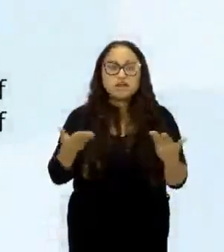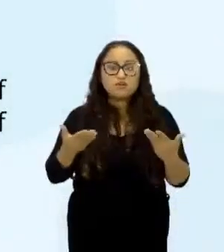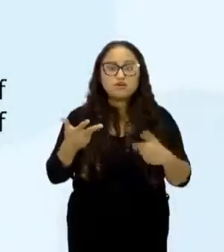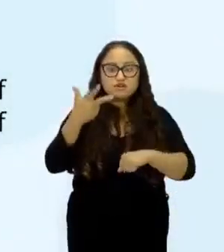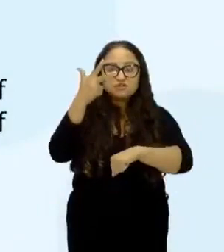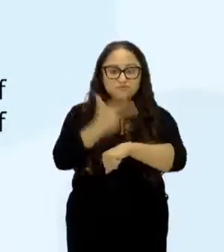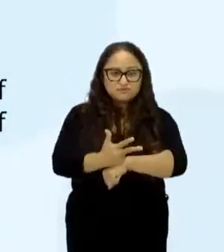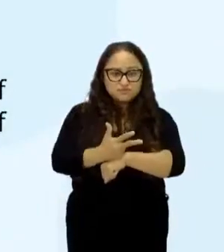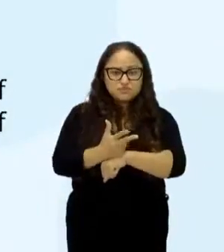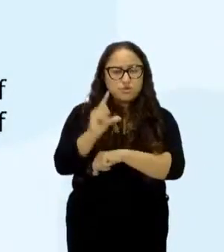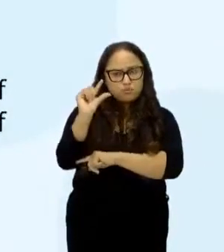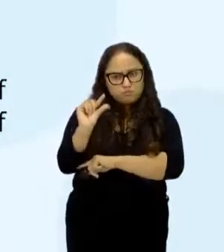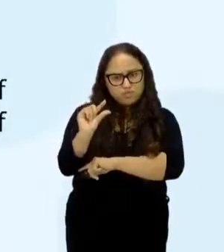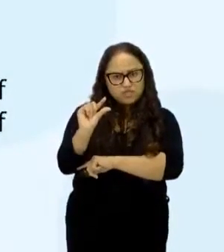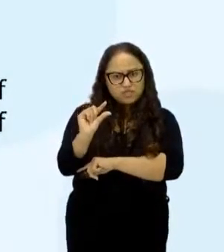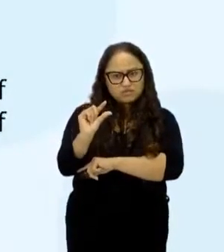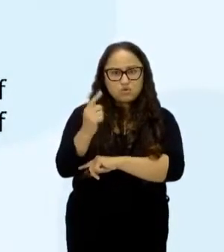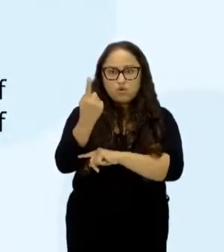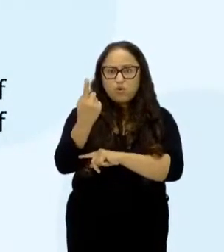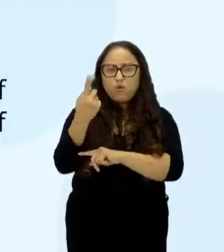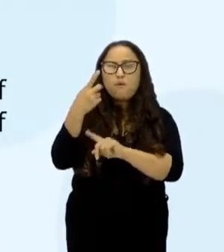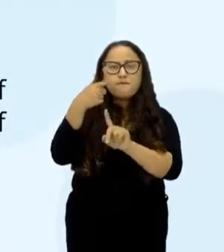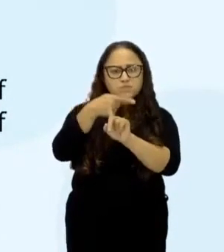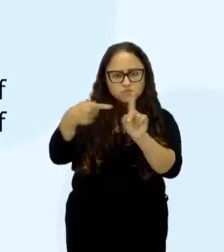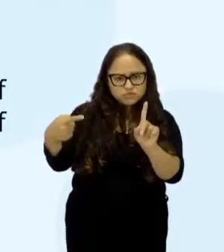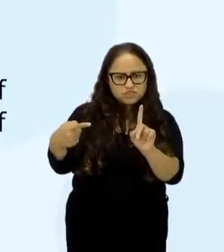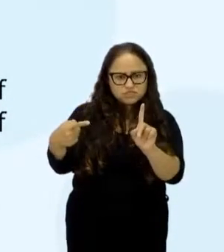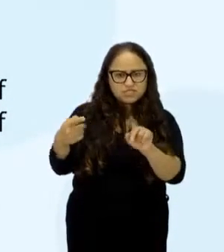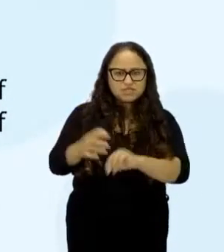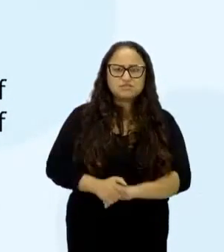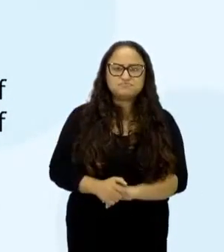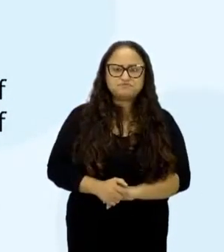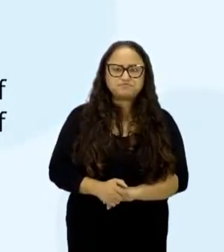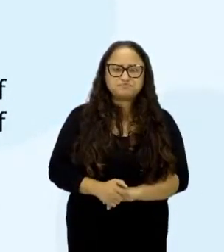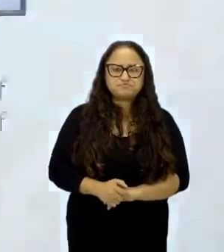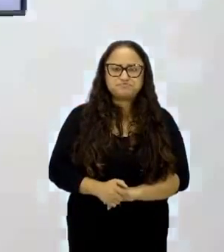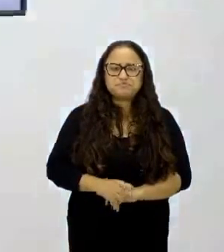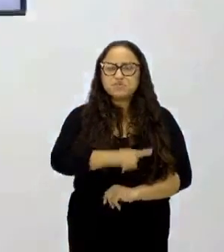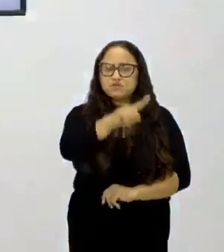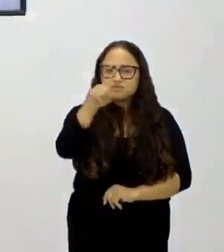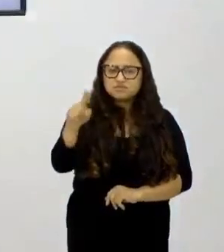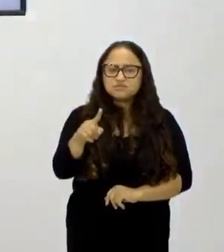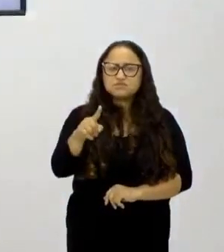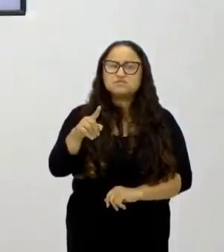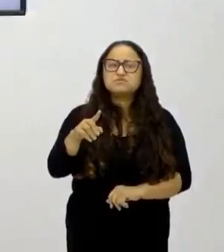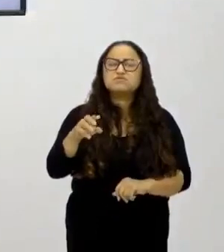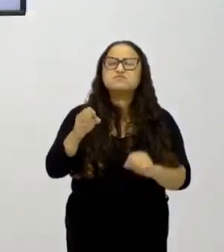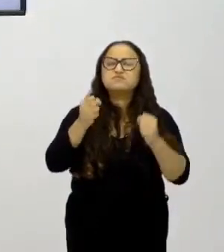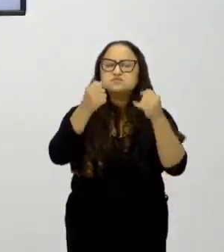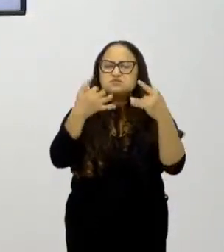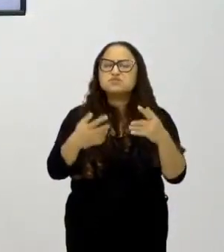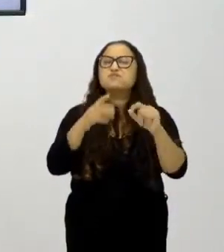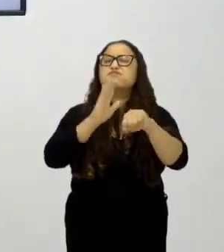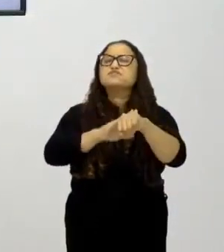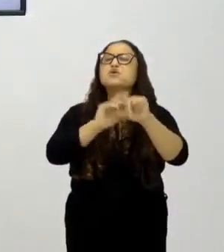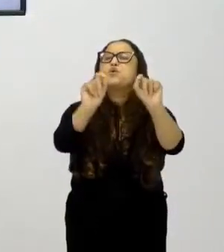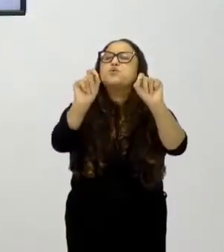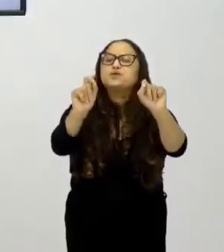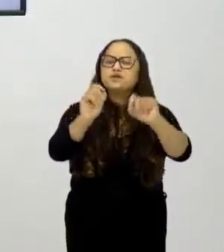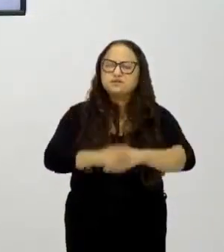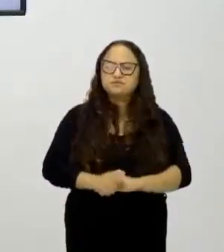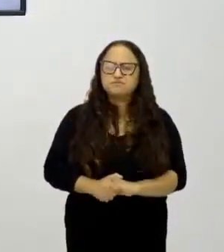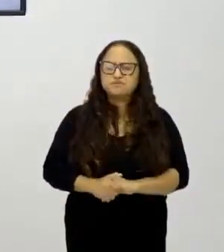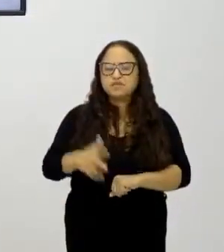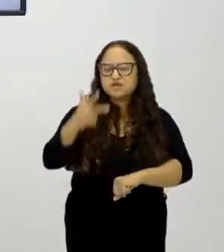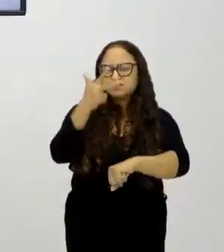a short video, 1 minute and 30 seconds, tem 1 minuto aí e 30 segundos. And what I want you to do, que eu quero que vocês façam enquanto